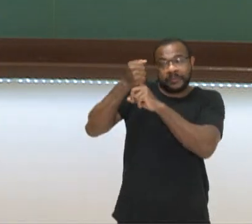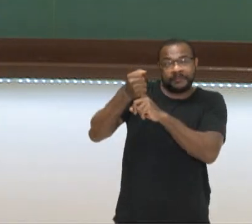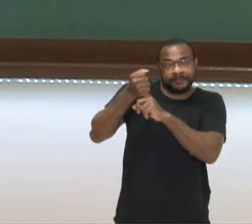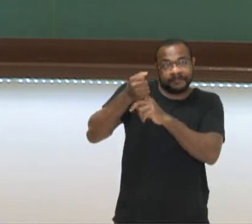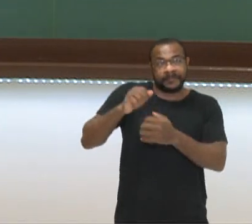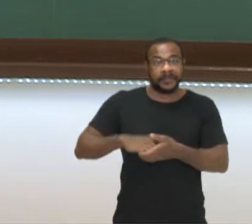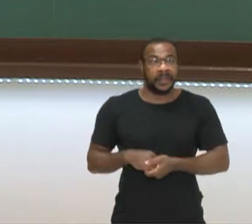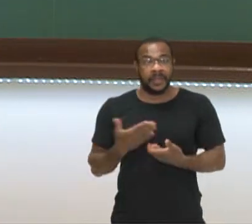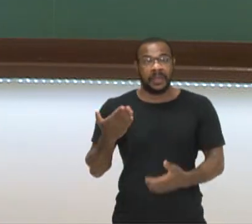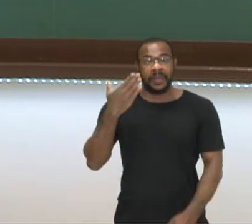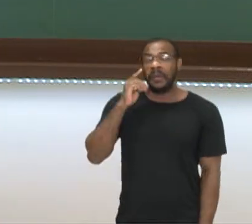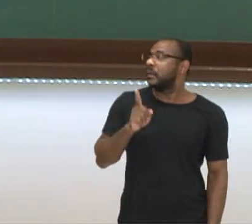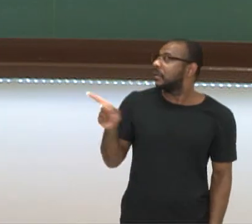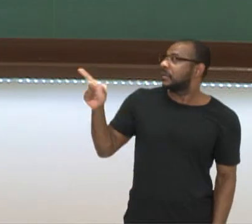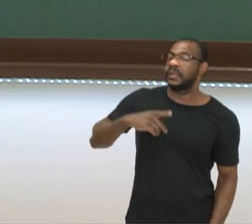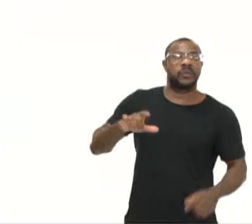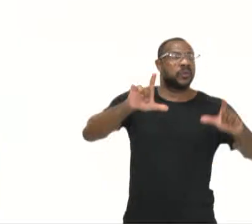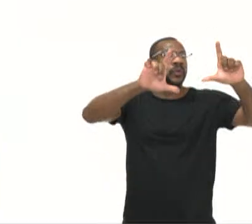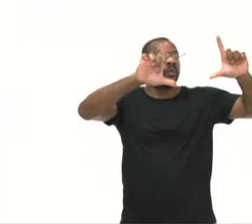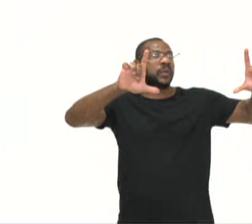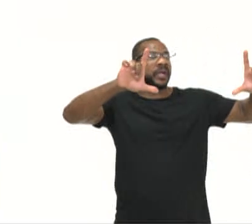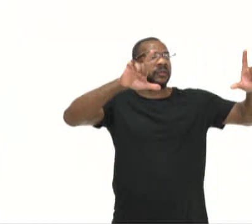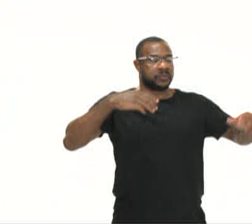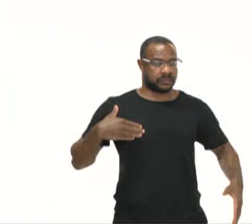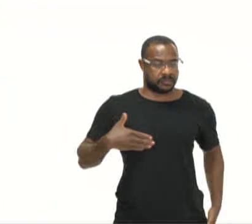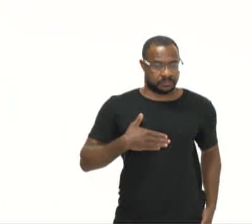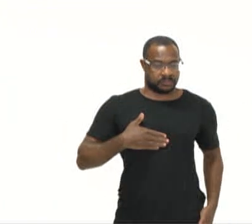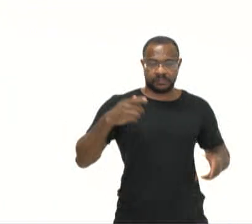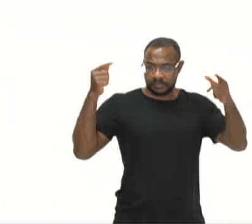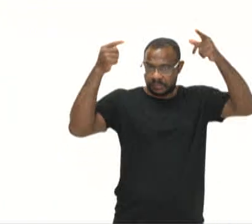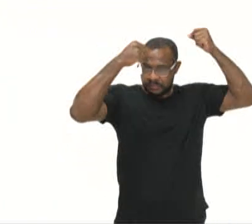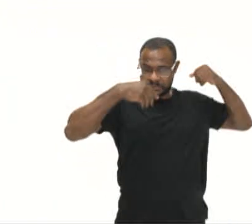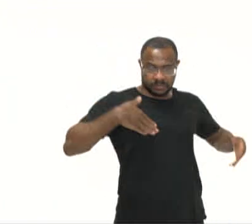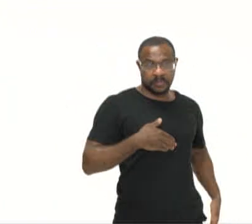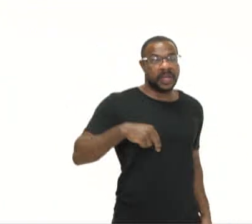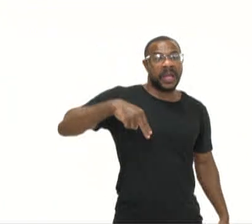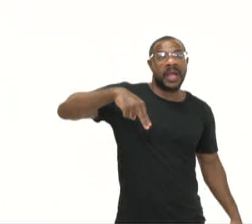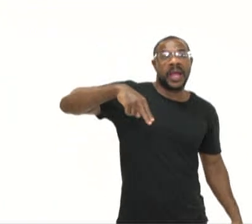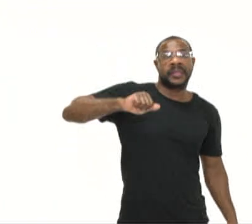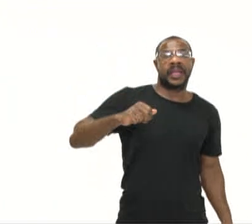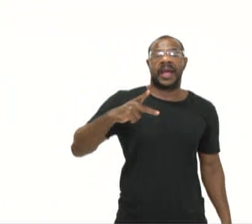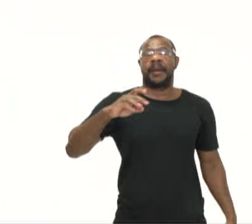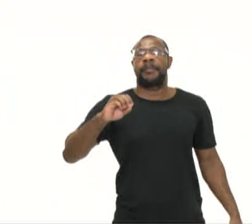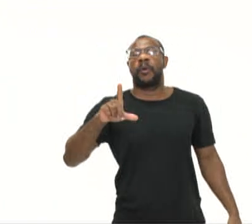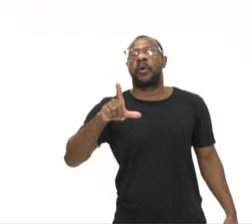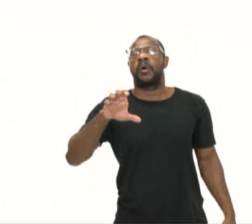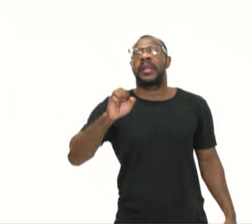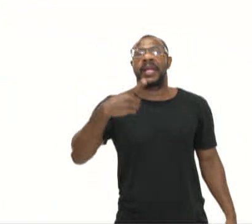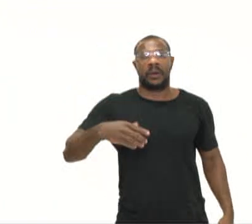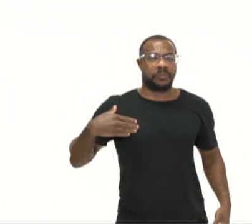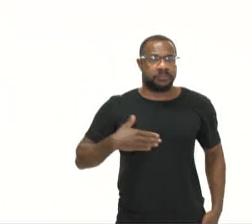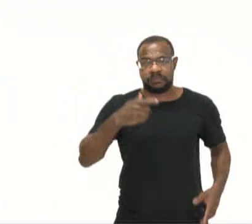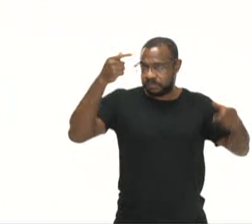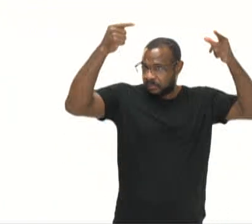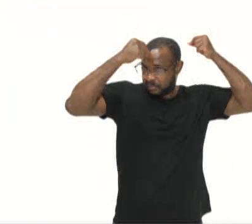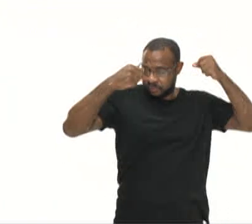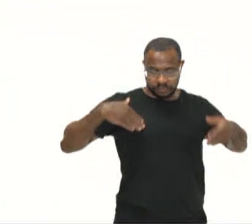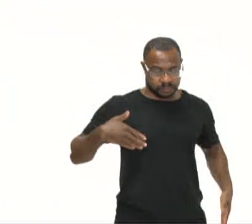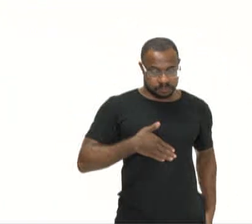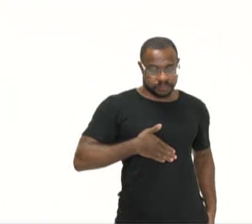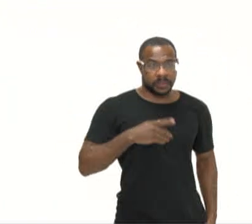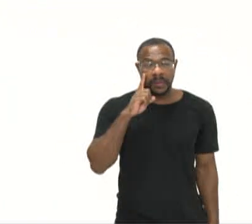só, né, aqui a gente tem um quadro do Napoleão no comando de suas tropas, isso em 1808, né, um óleo sobre tela